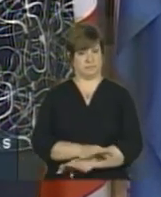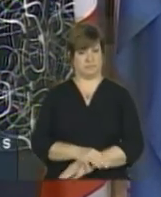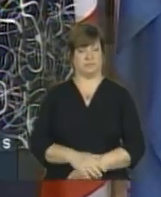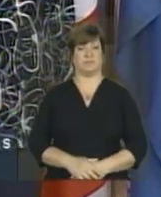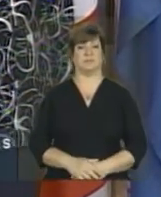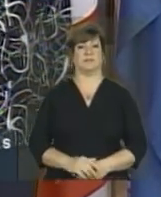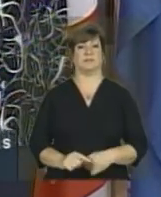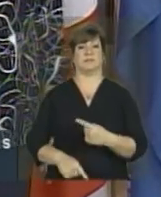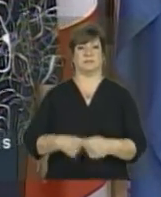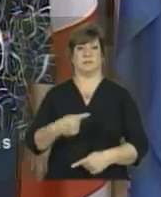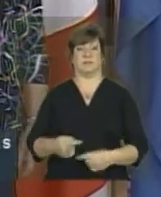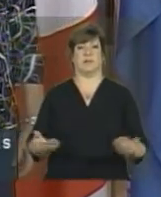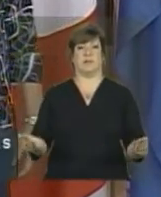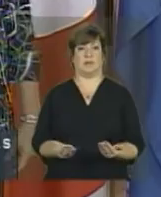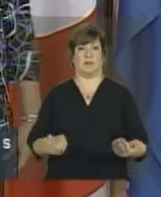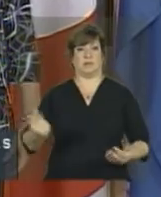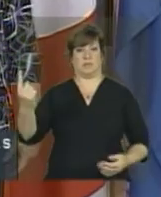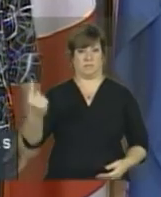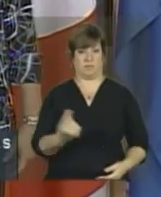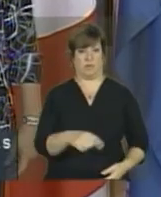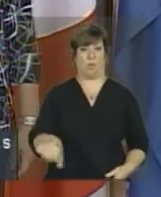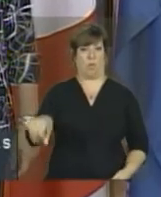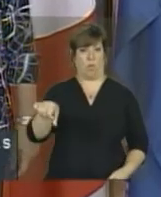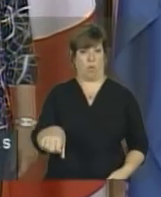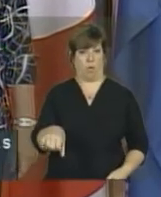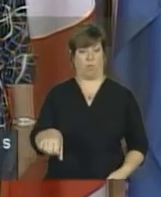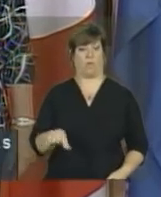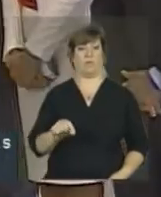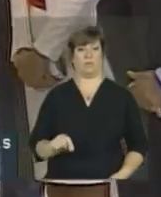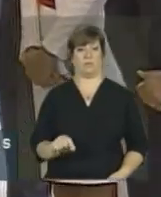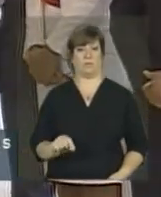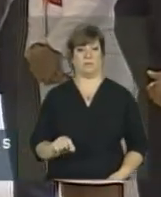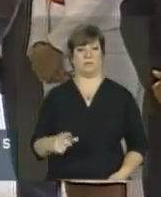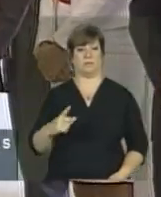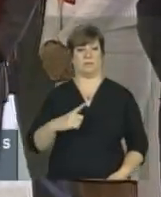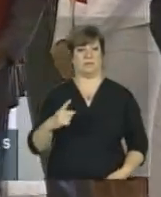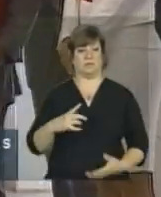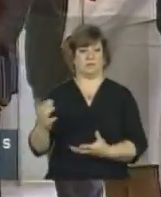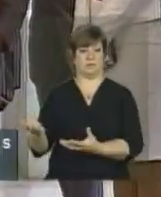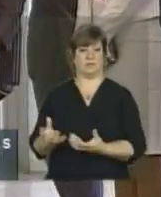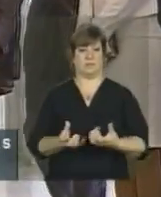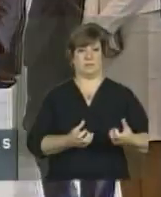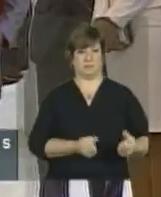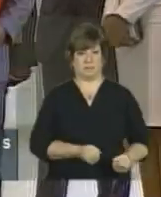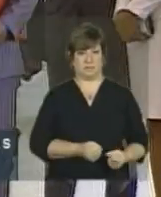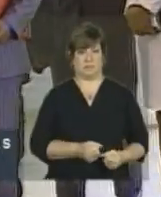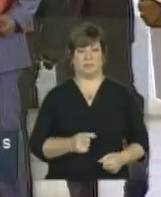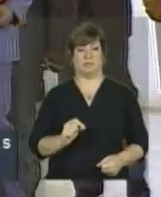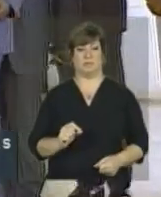embaixador recebido pela presidenta Dilma Rousseff. Já foram recebidos